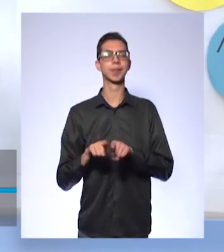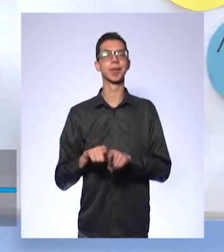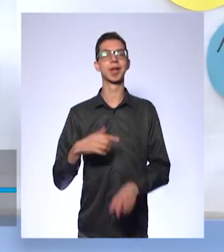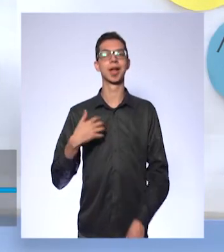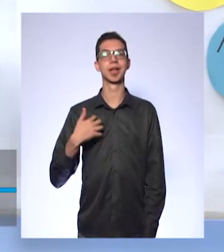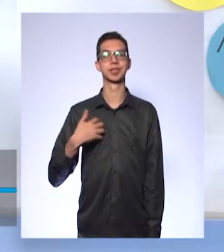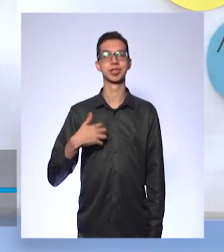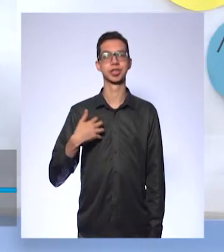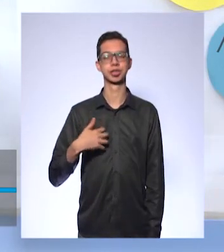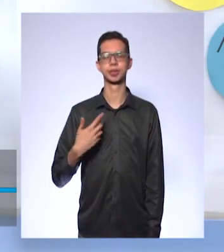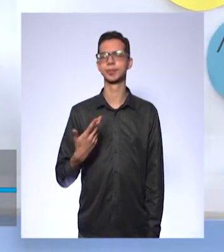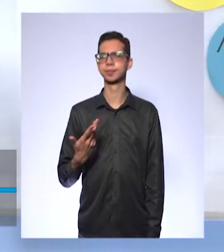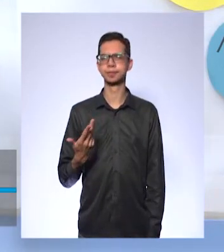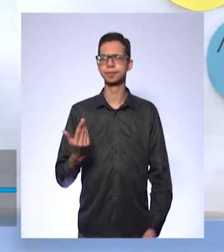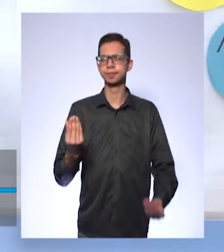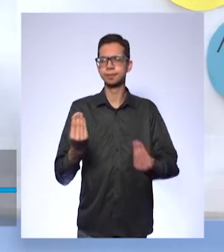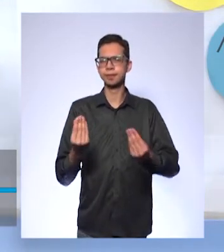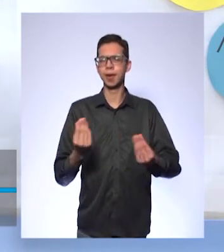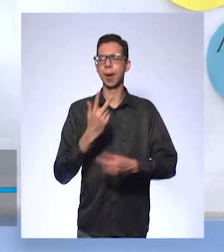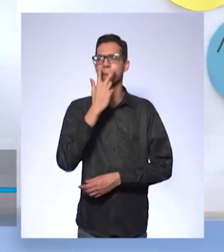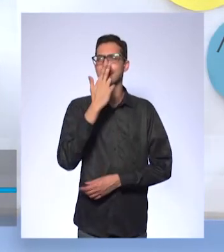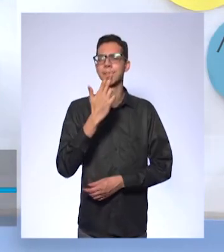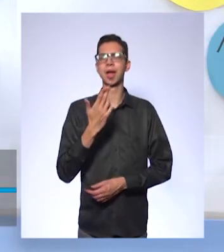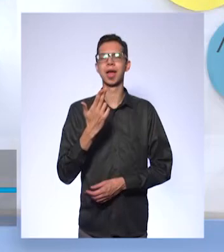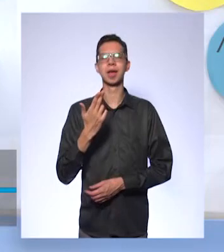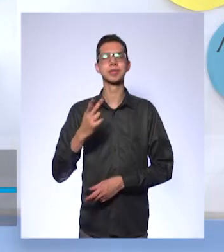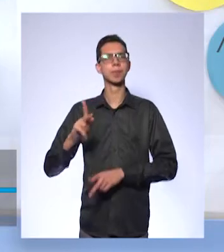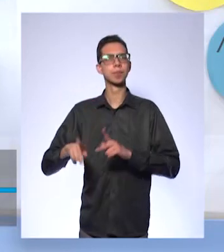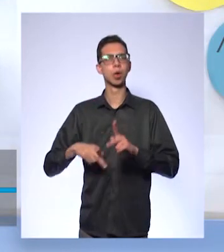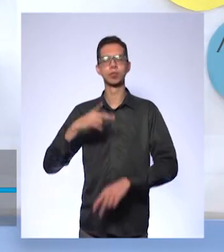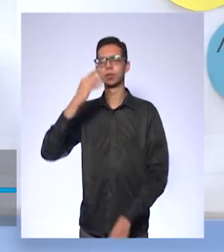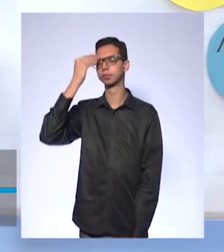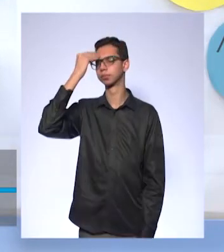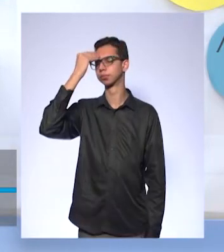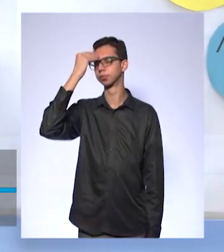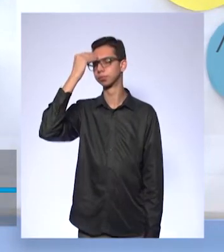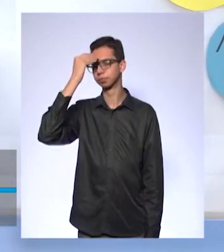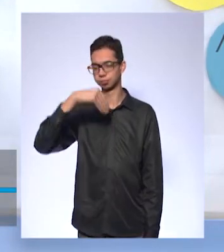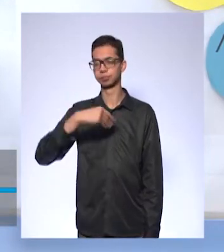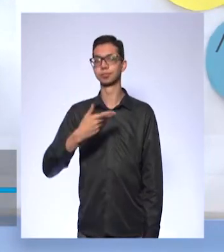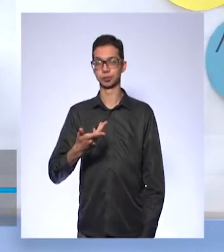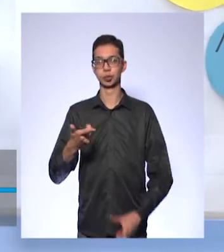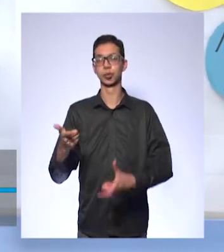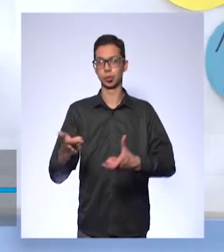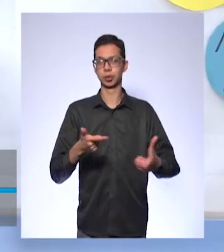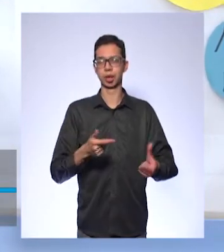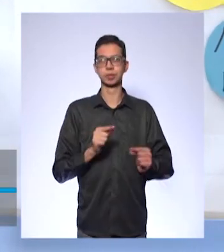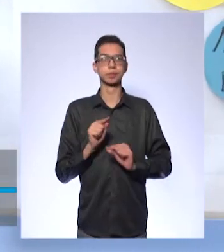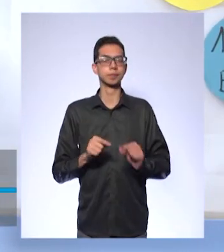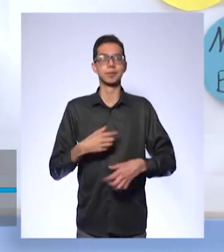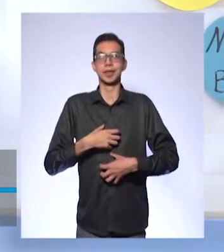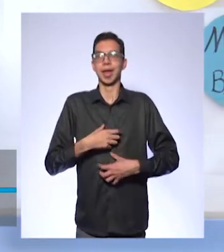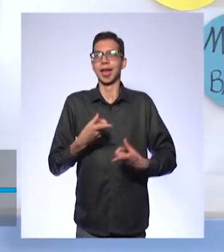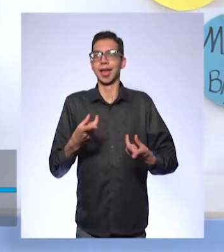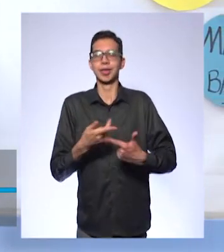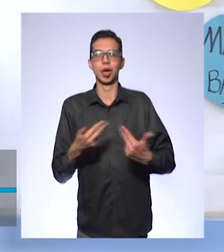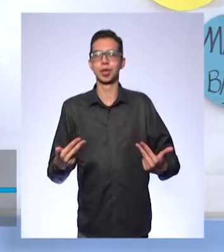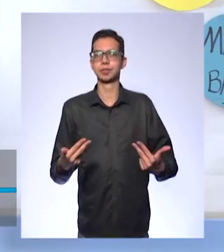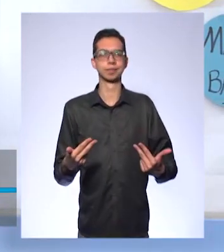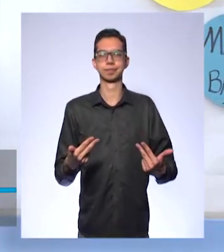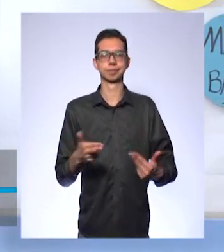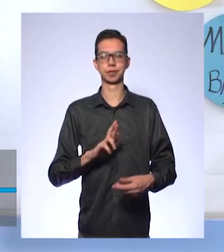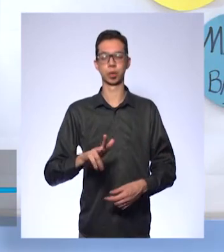ficou uma questão, assim, bastante desmotivadora para os estancieiros. É isso, espero que